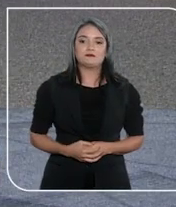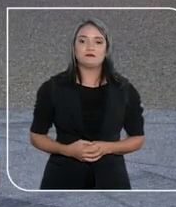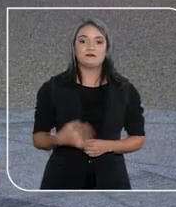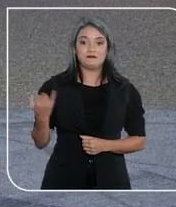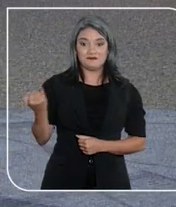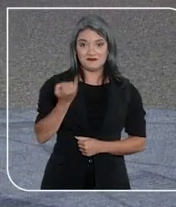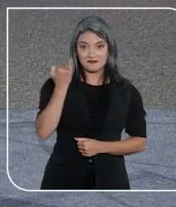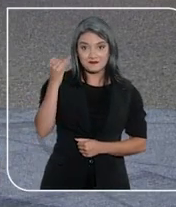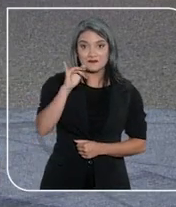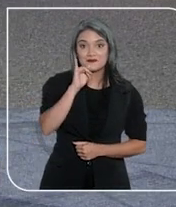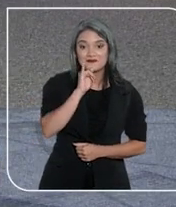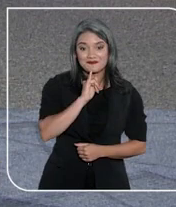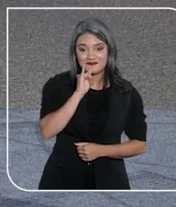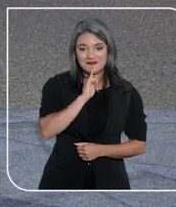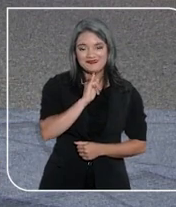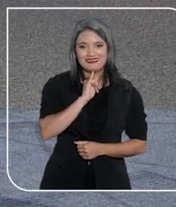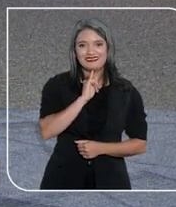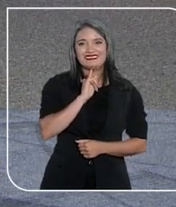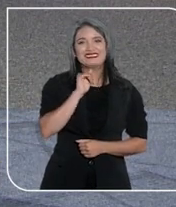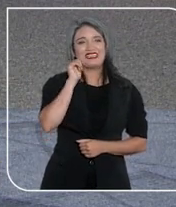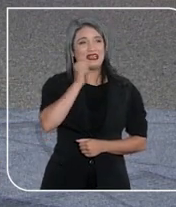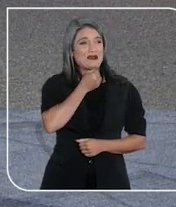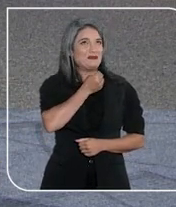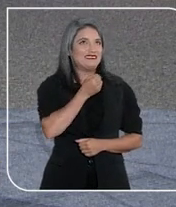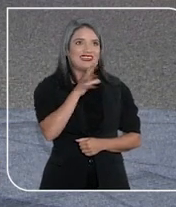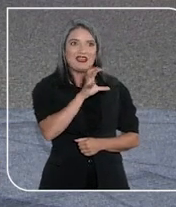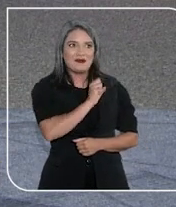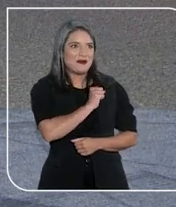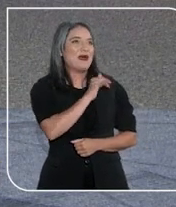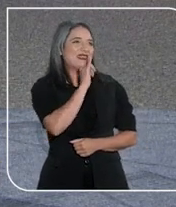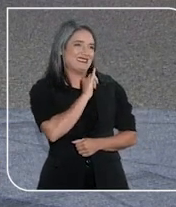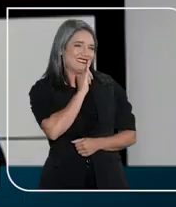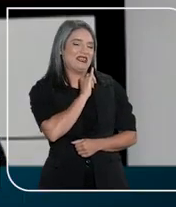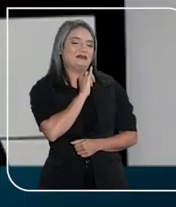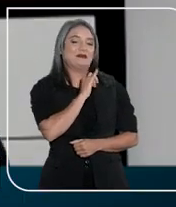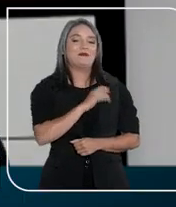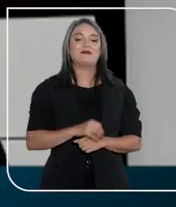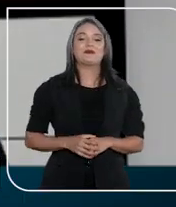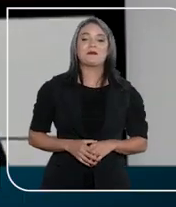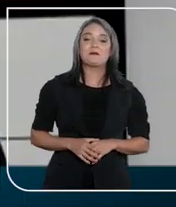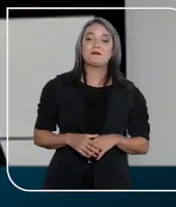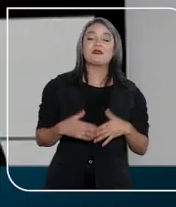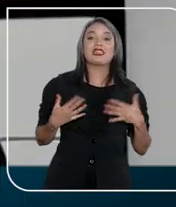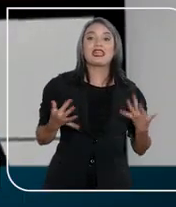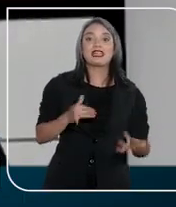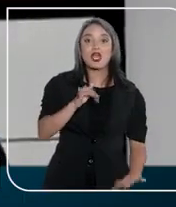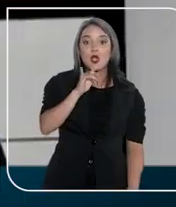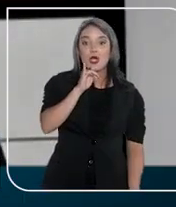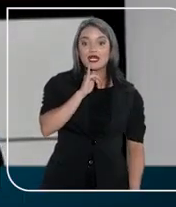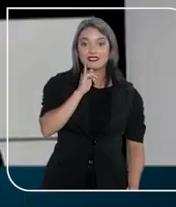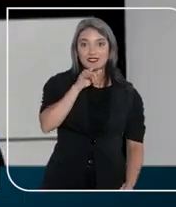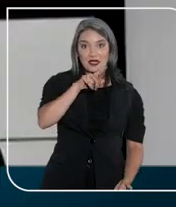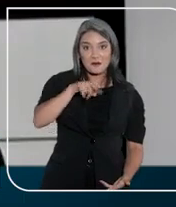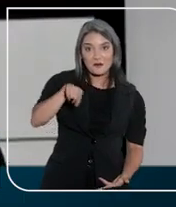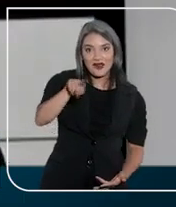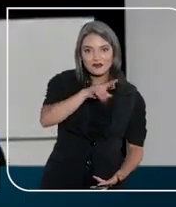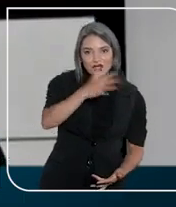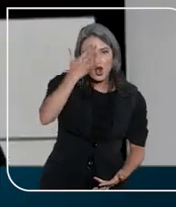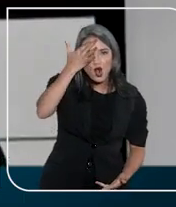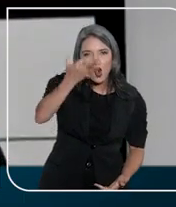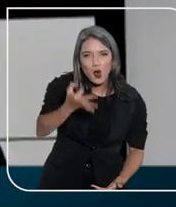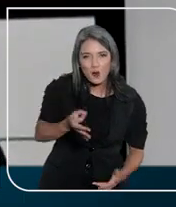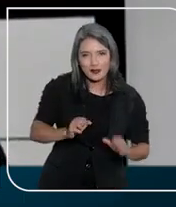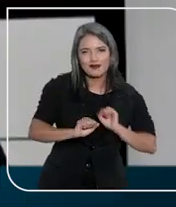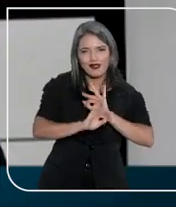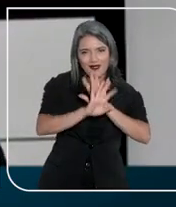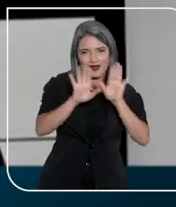exemplos concretos, se tu me permite. Adoro exemplos. Perfeito. Para que o nosso público consiga entender